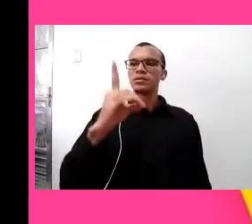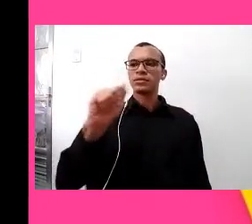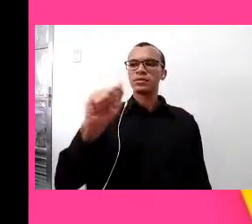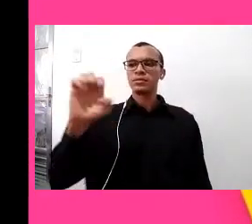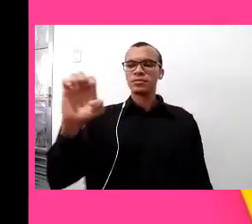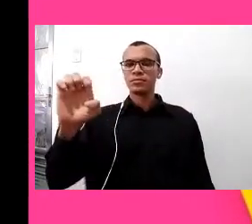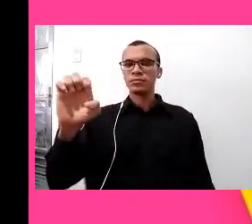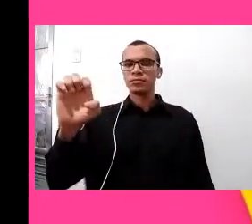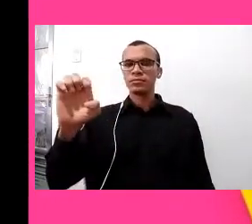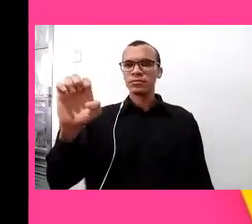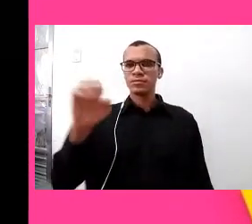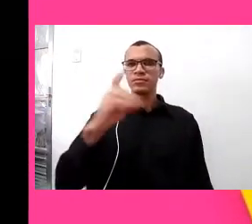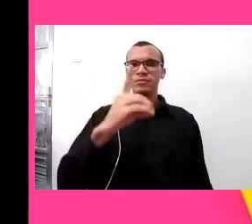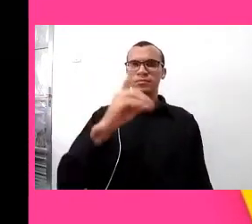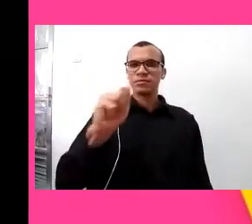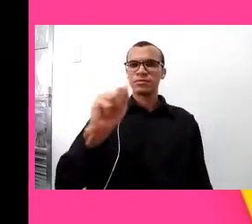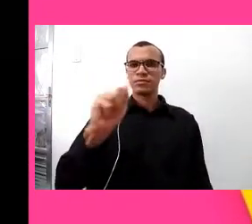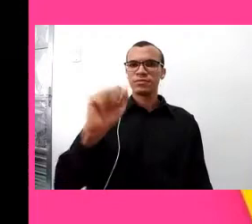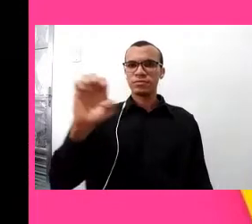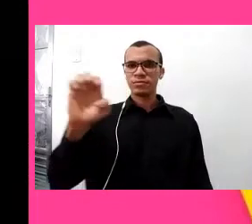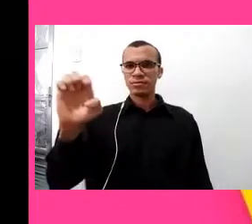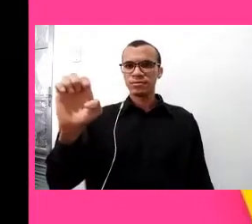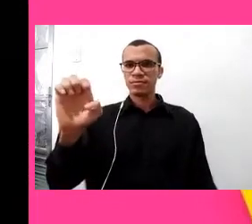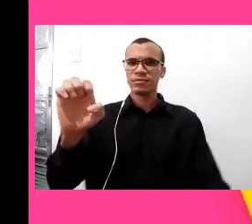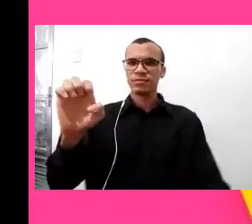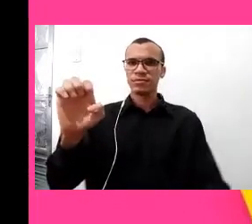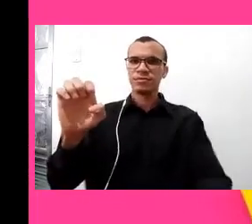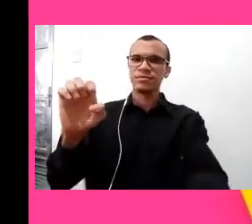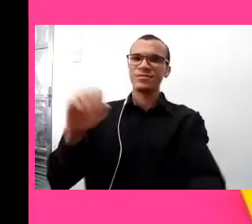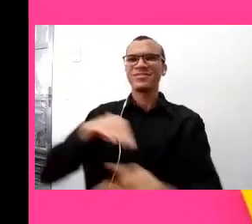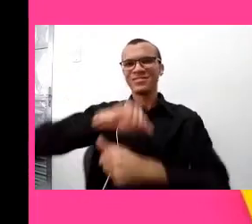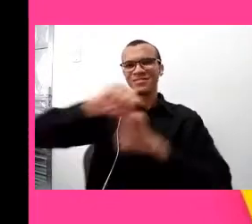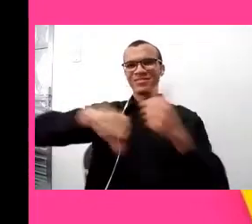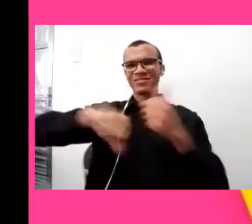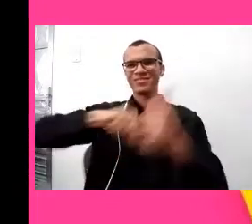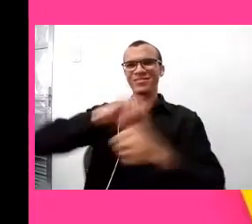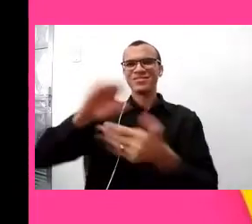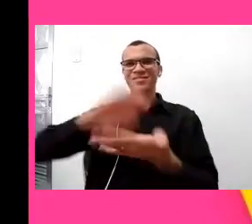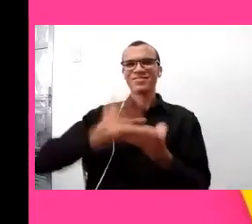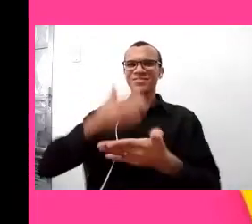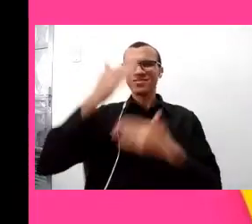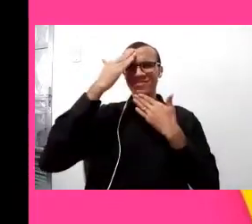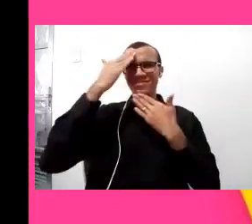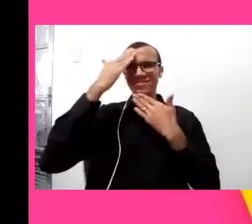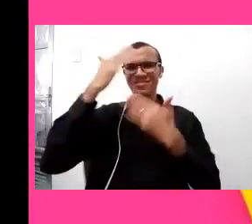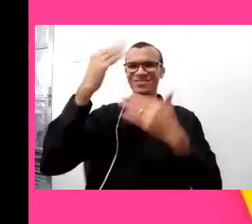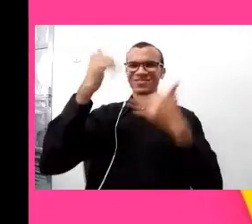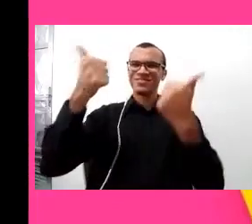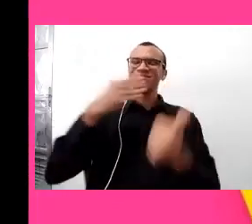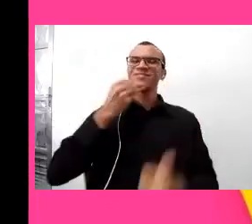DAE. Opa, trocamos de intérprete aqui. Boa tarde, rapaz. Muito obrigado pela ajuda.